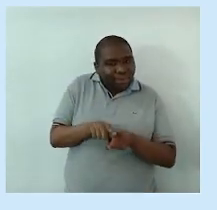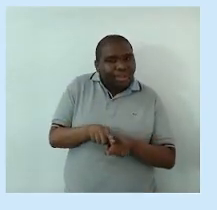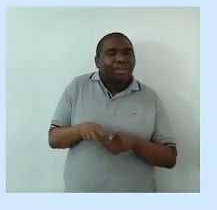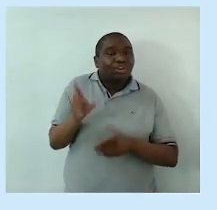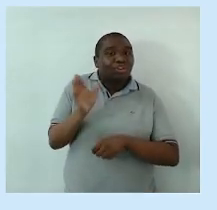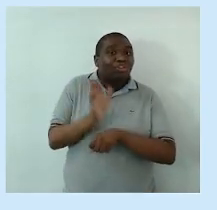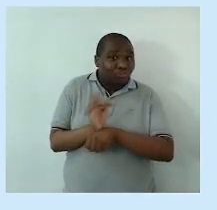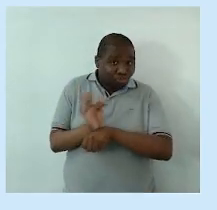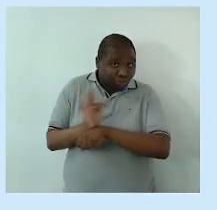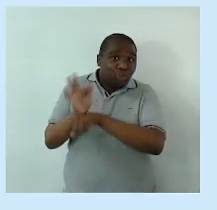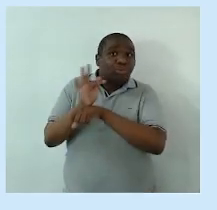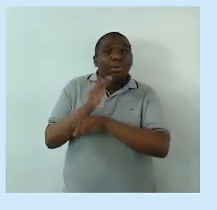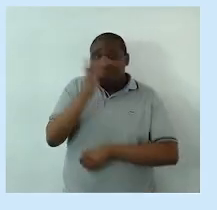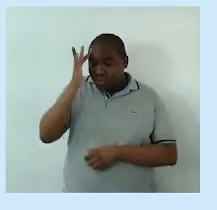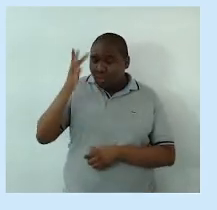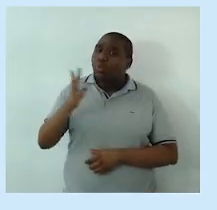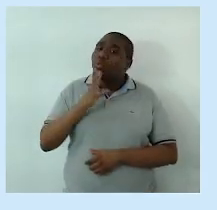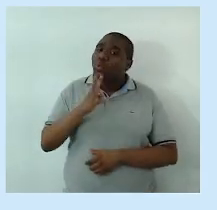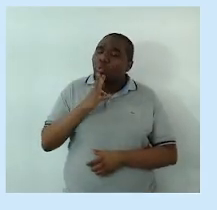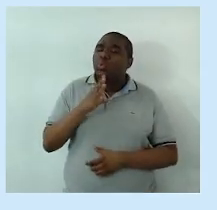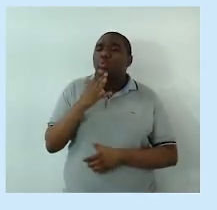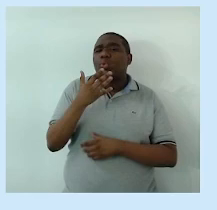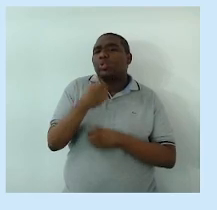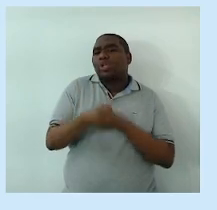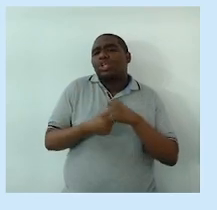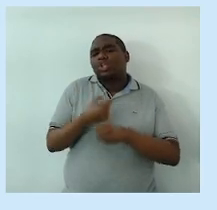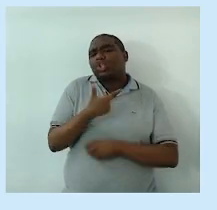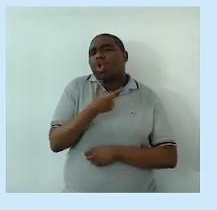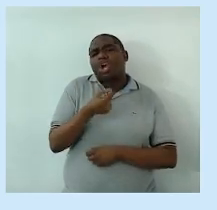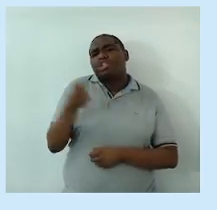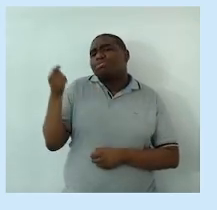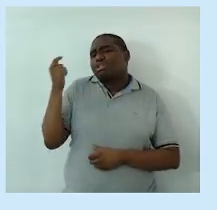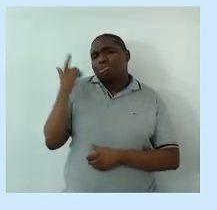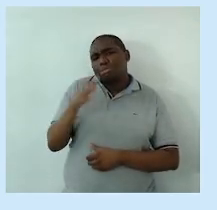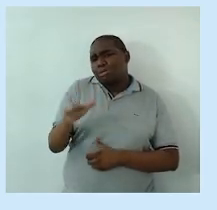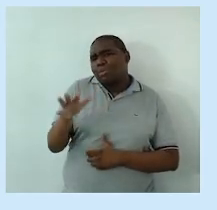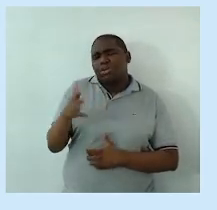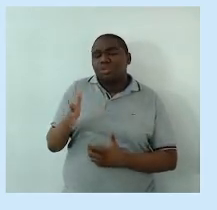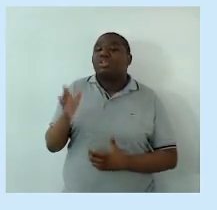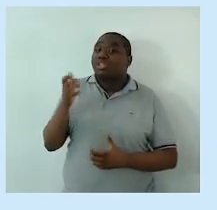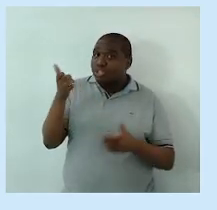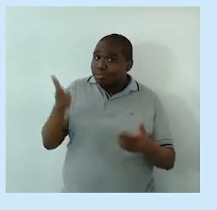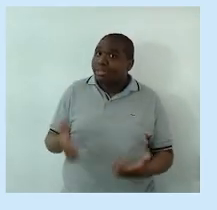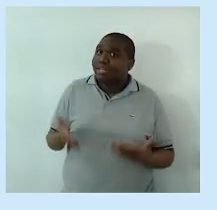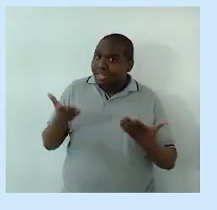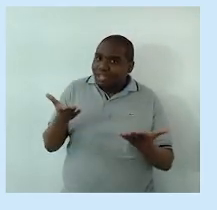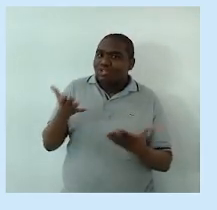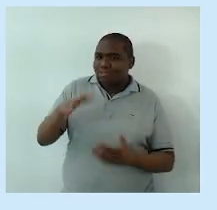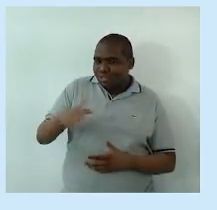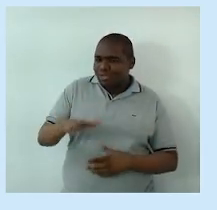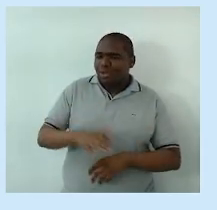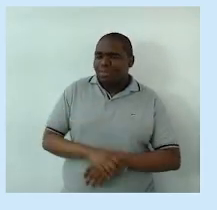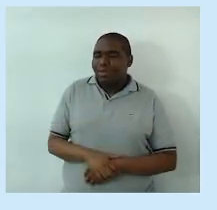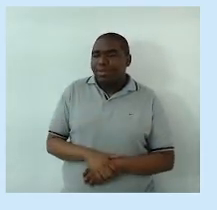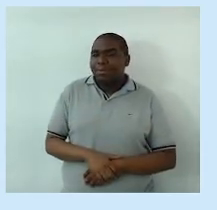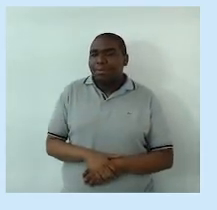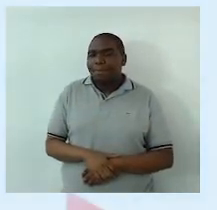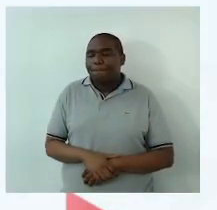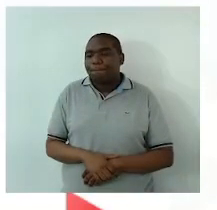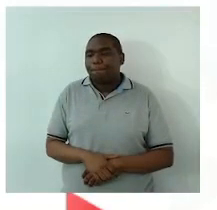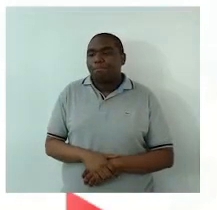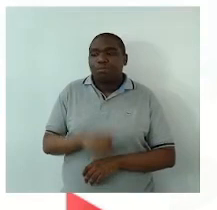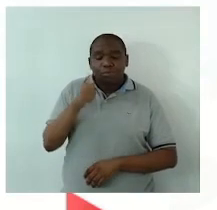bastante popular, né, no início dos anos 2000, foi inspirado em Noite de Reis, que conta mais ou menos assim. Orsino